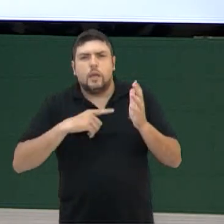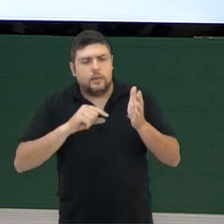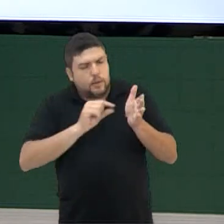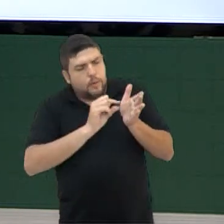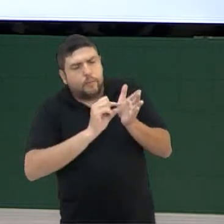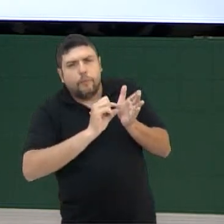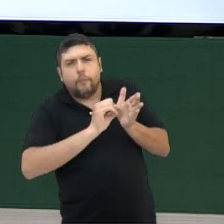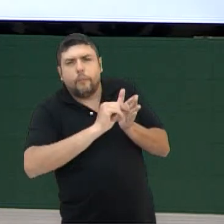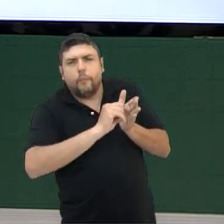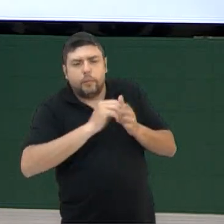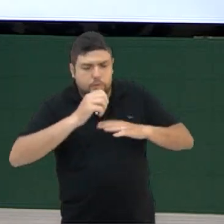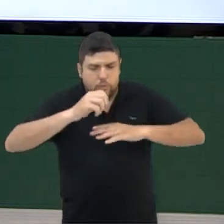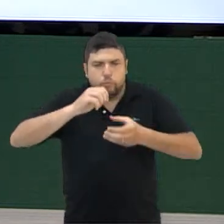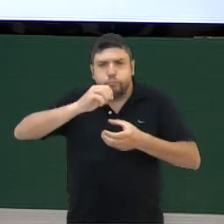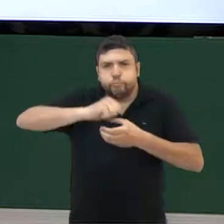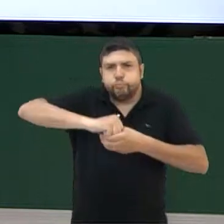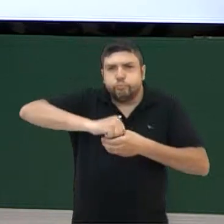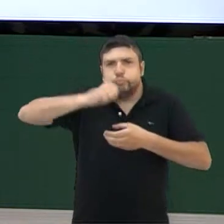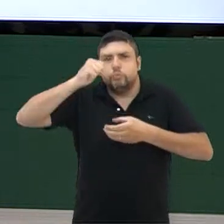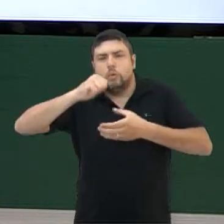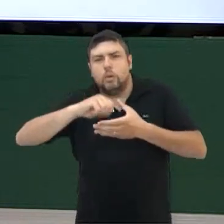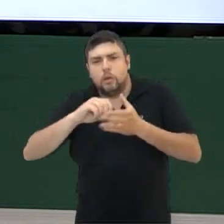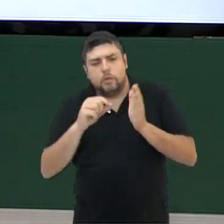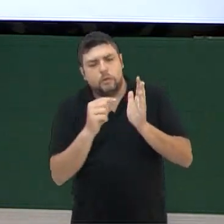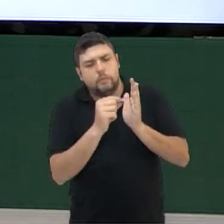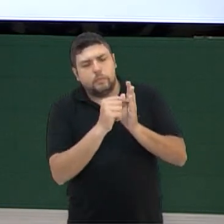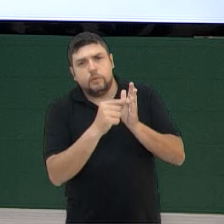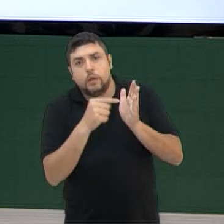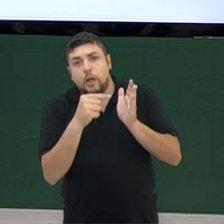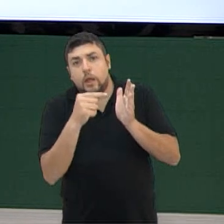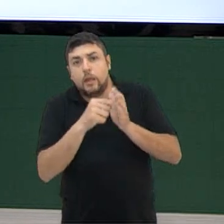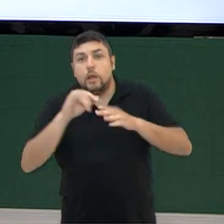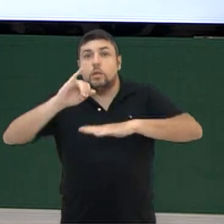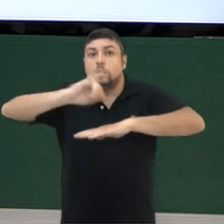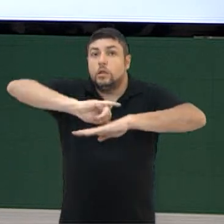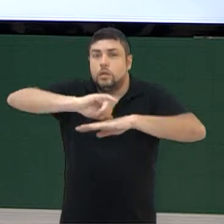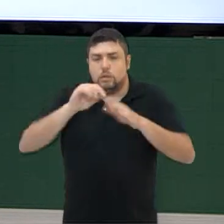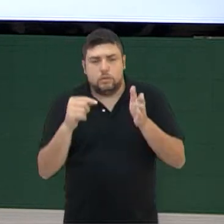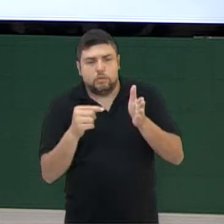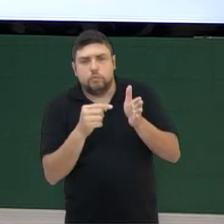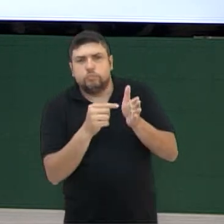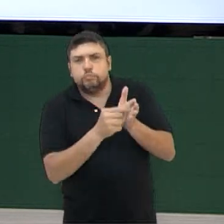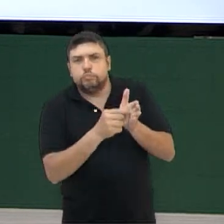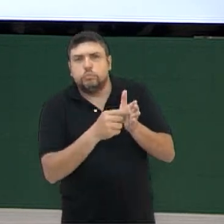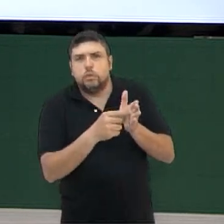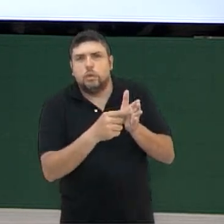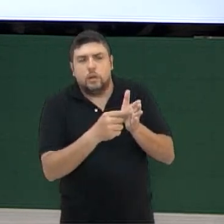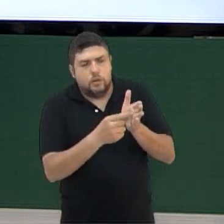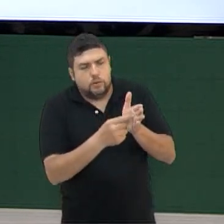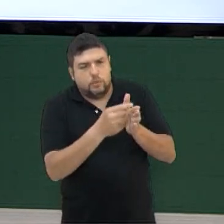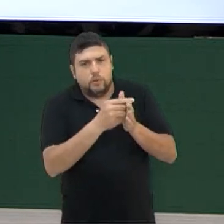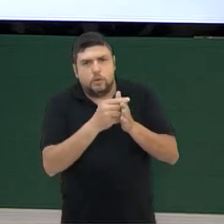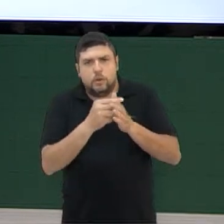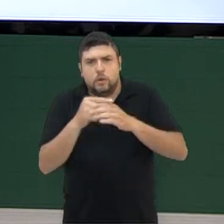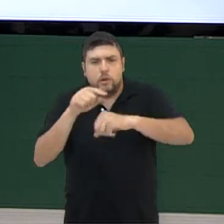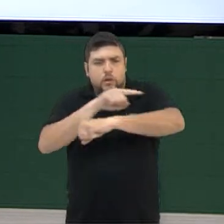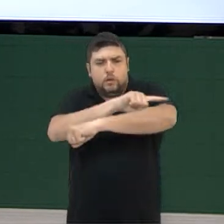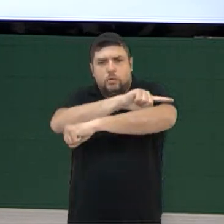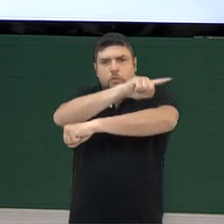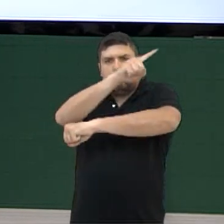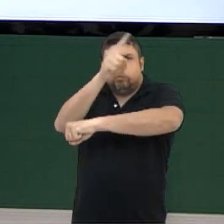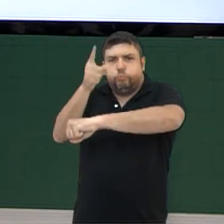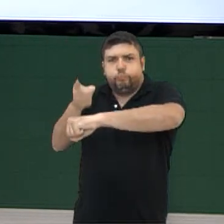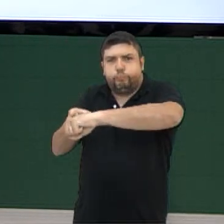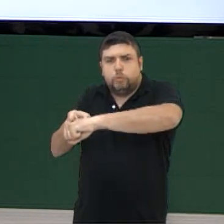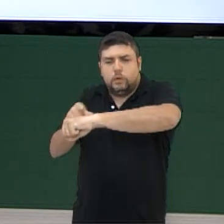parafusinho onde fica o cabinho que você pega. Então, faz essa medida ali e faz a conta. O tamanho da